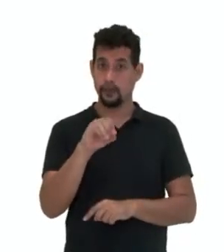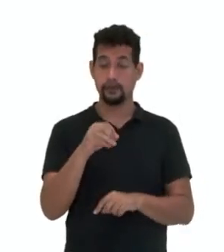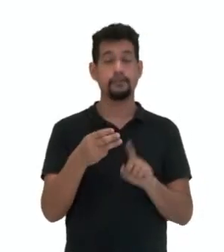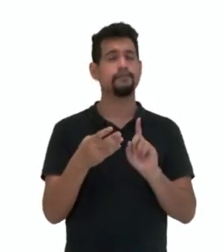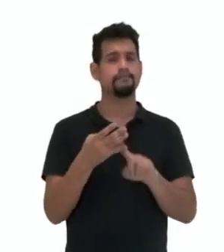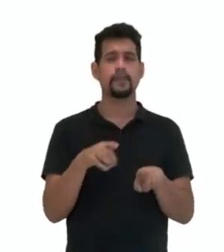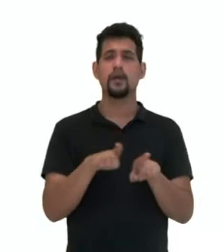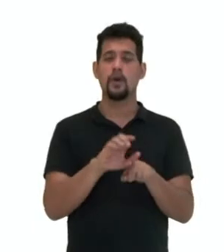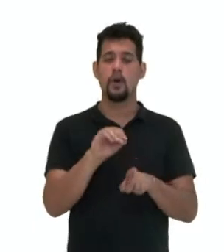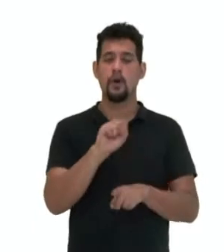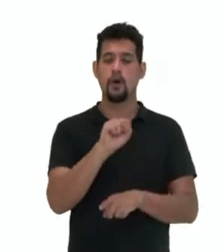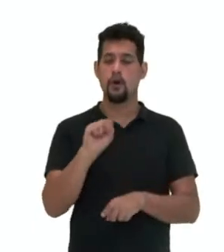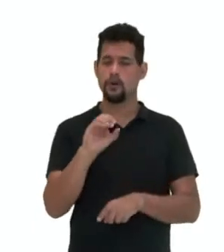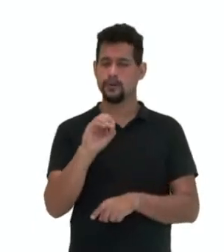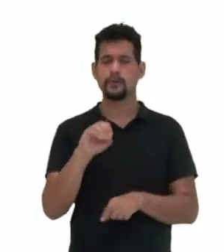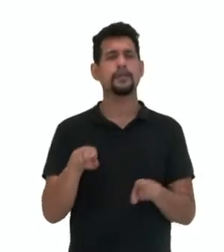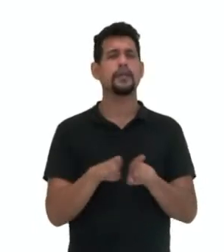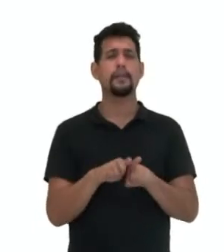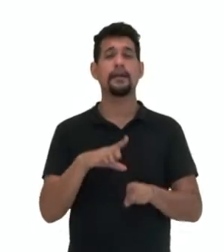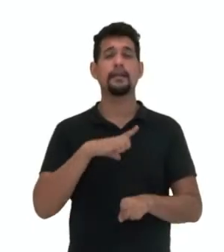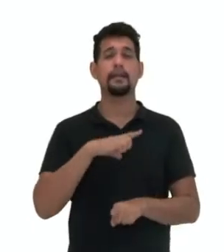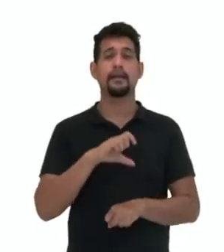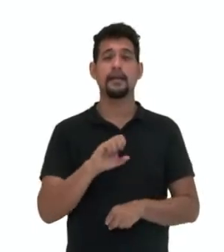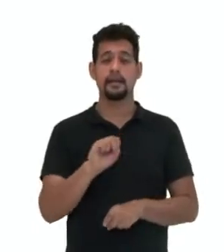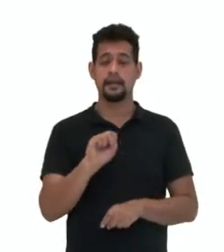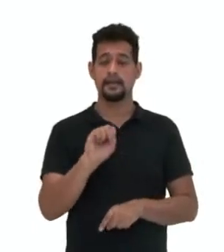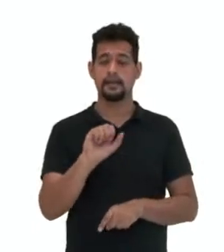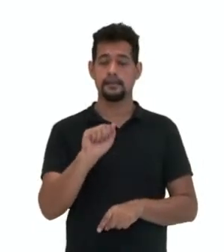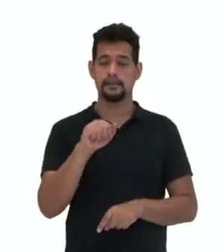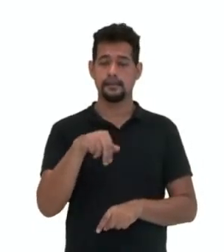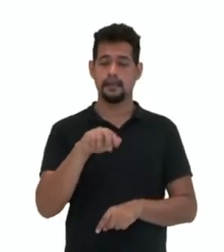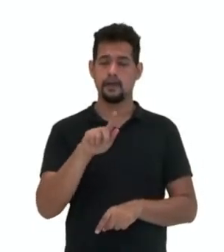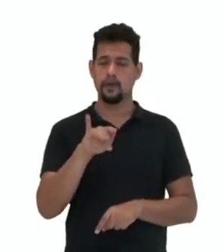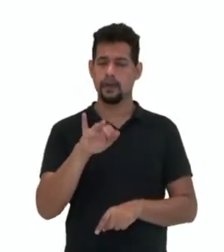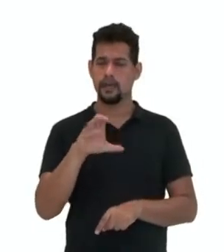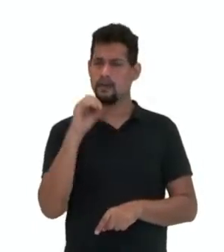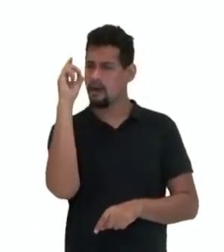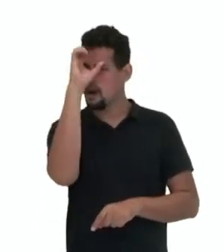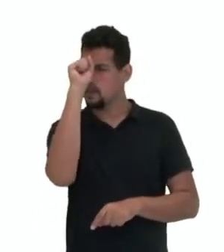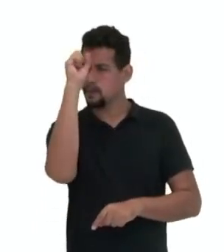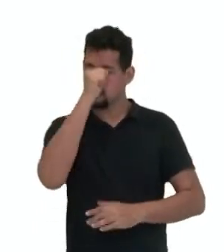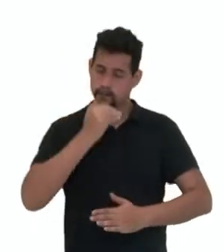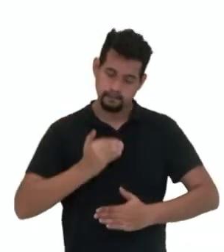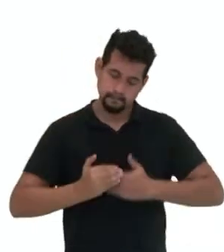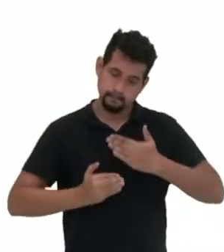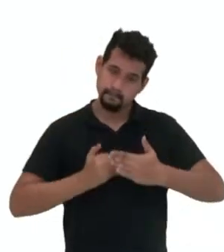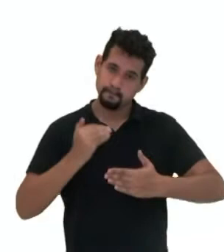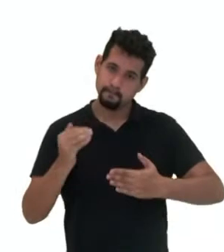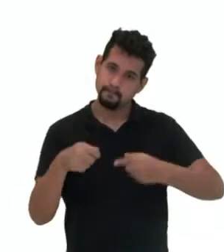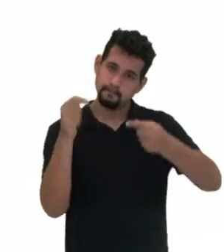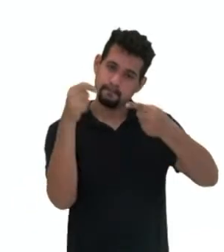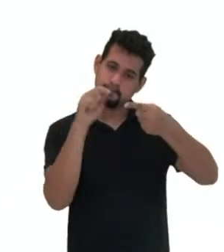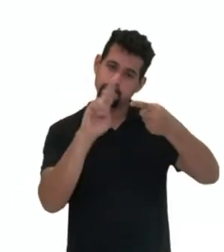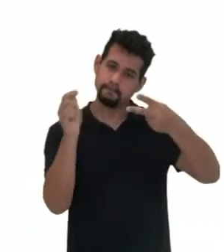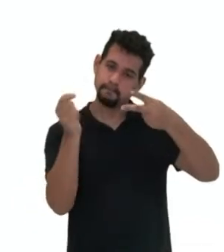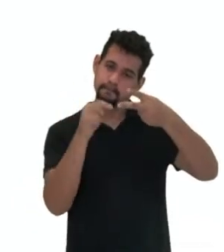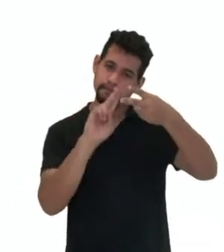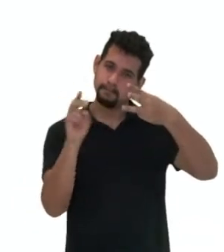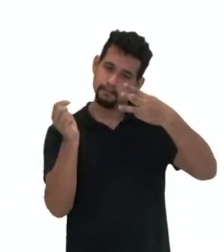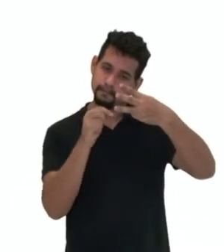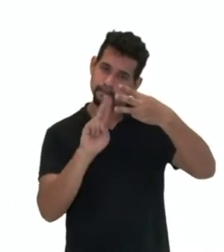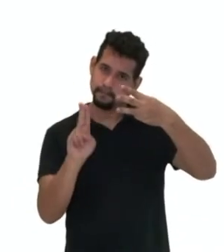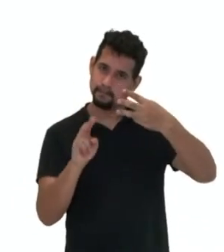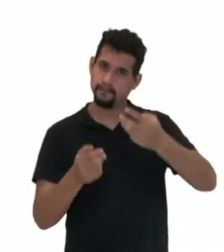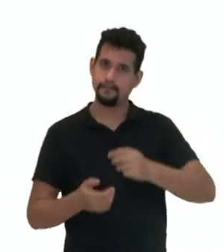ósseo, o hematopoético e o sanguíneo. Nós vamos aprender ao longo dessas aulas cada um desses tecidos.